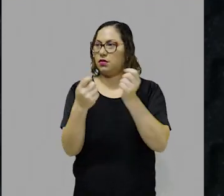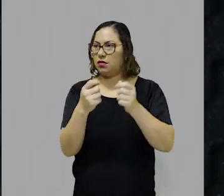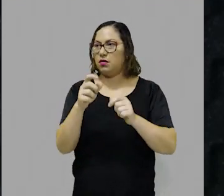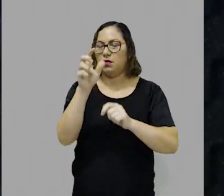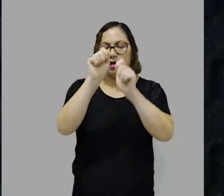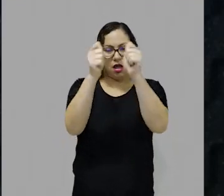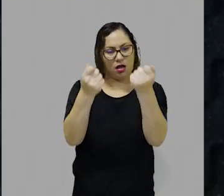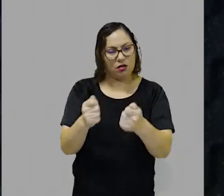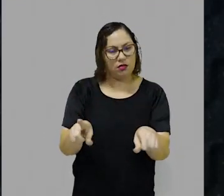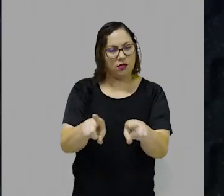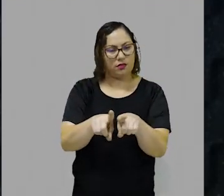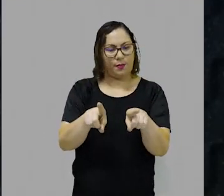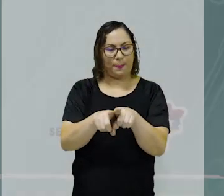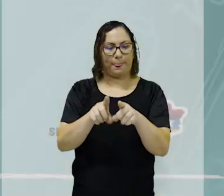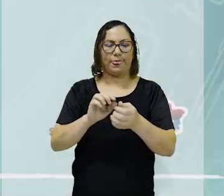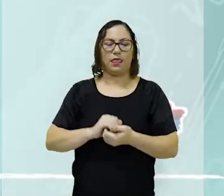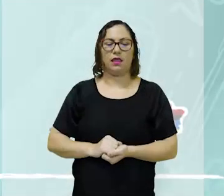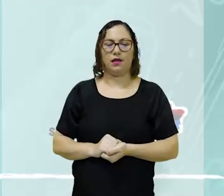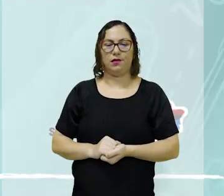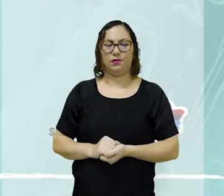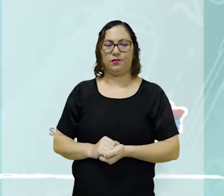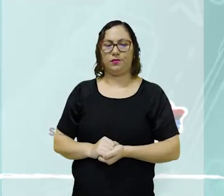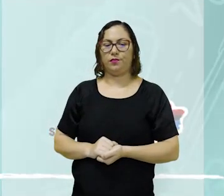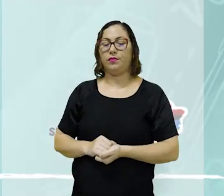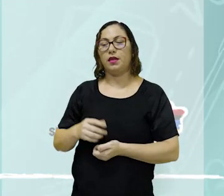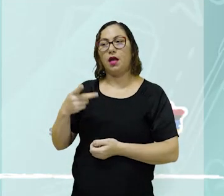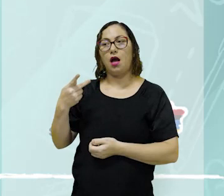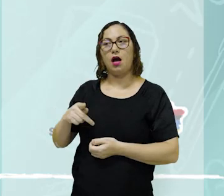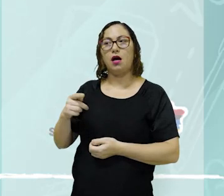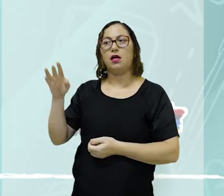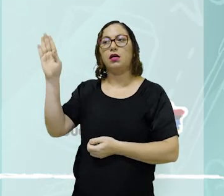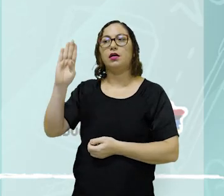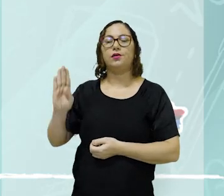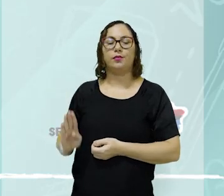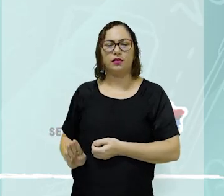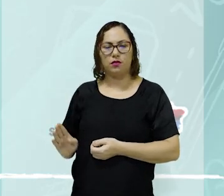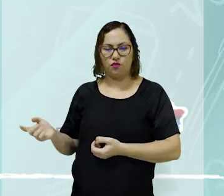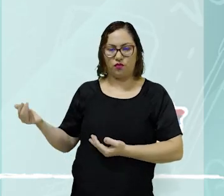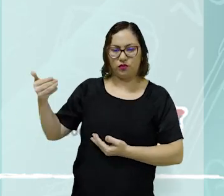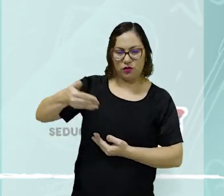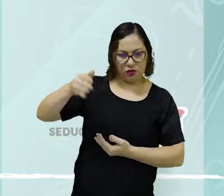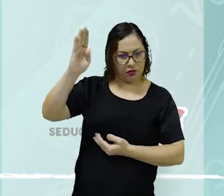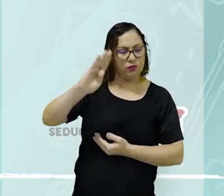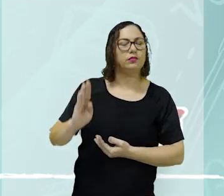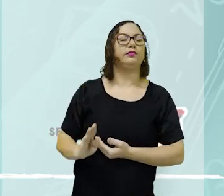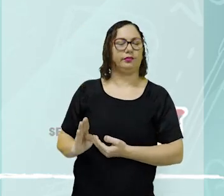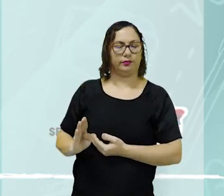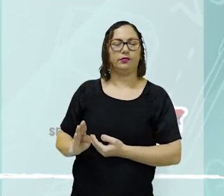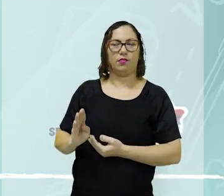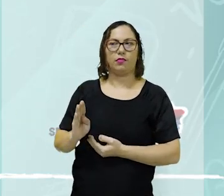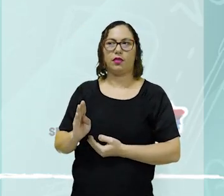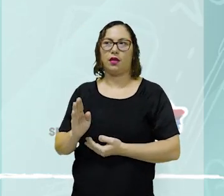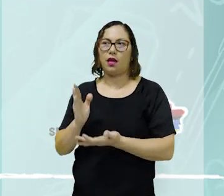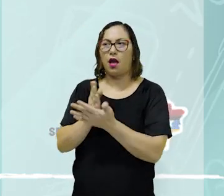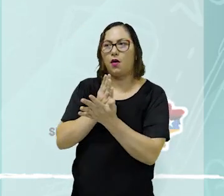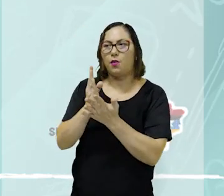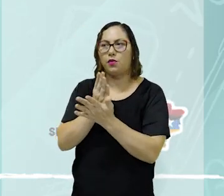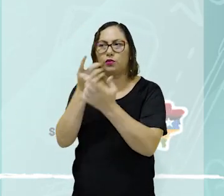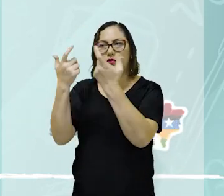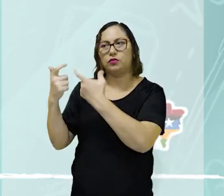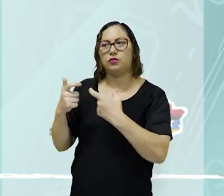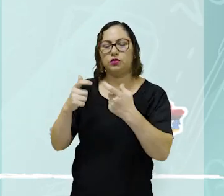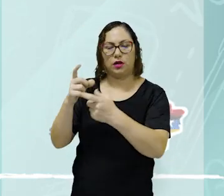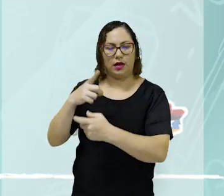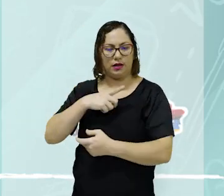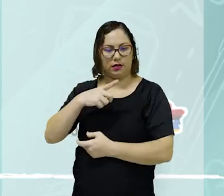artesanal. Art Nouveau no Brasil, né? Chegou no Brasil? Chegou. A gente tem alguns lugares específicos